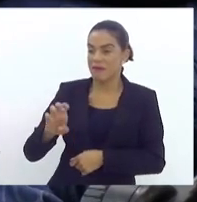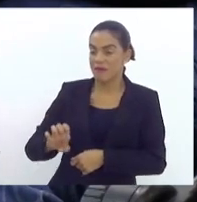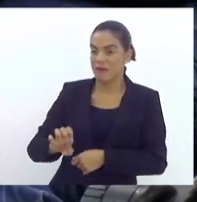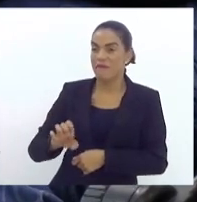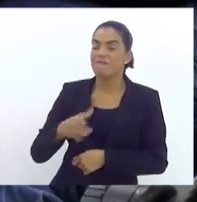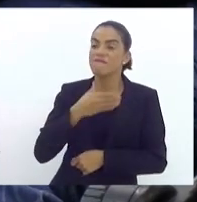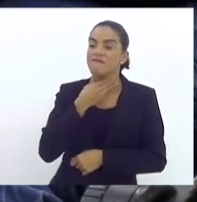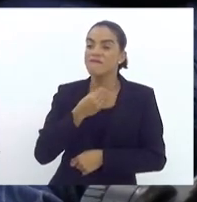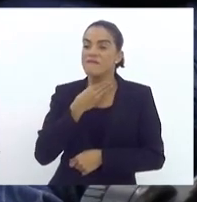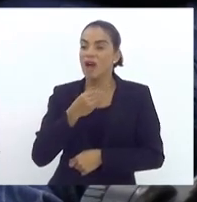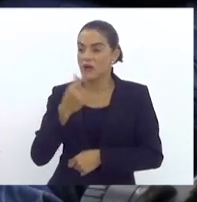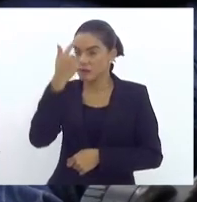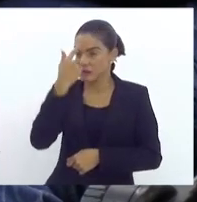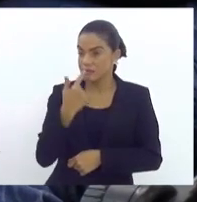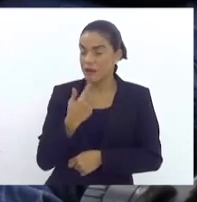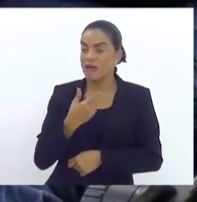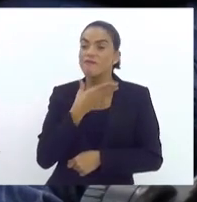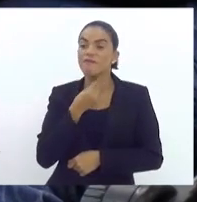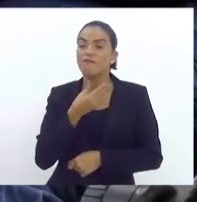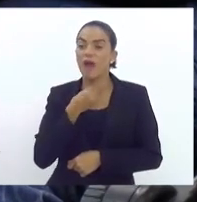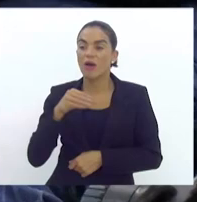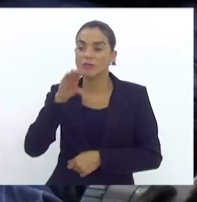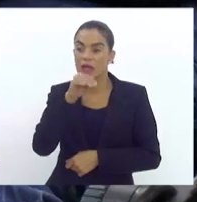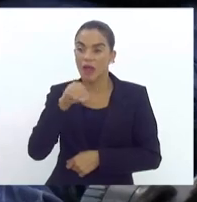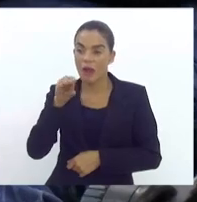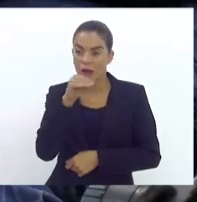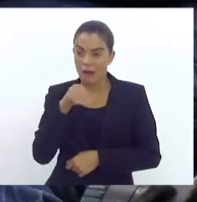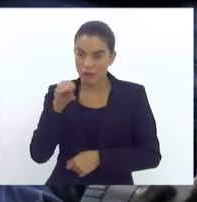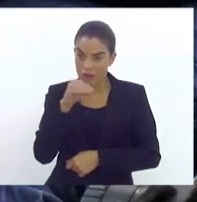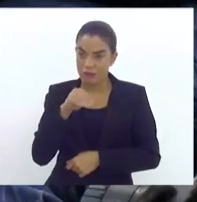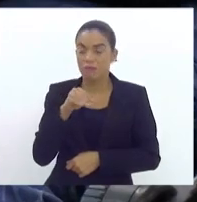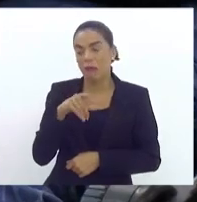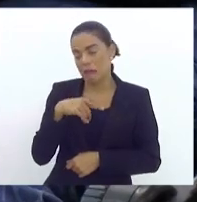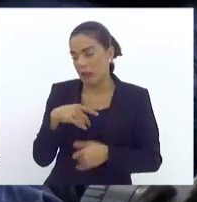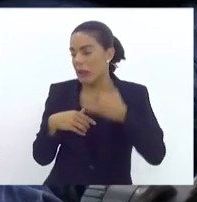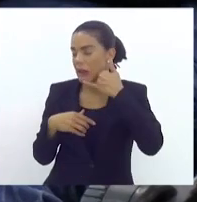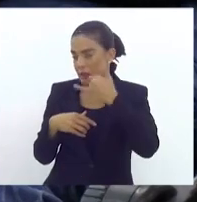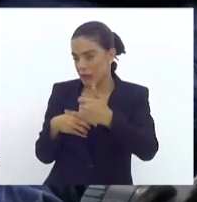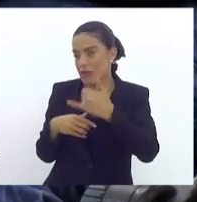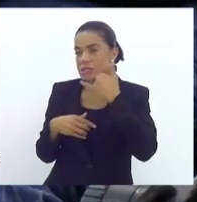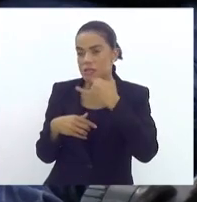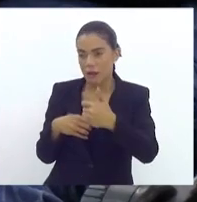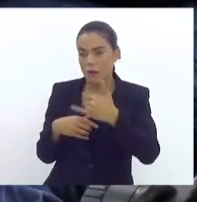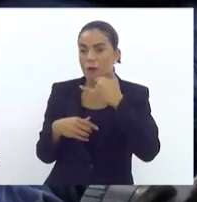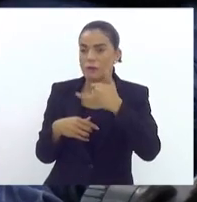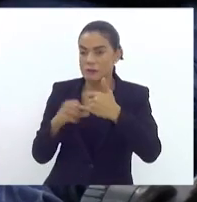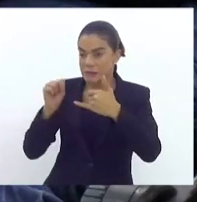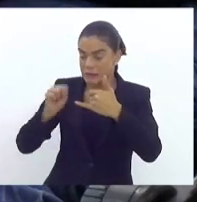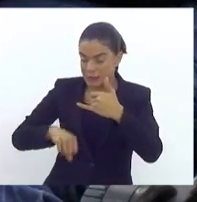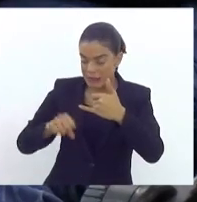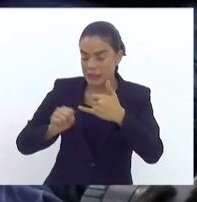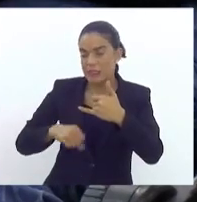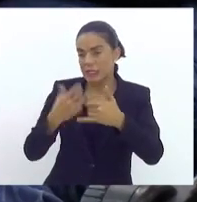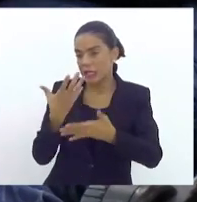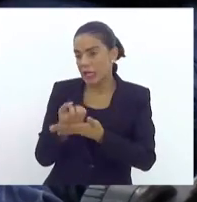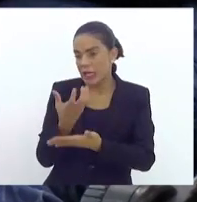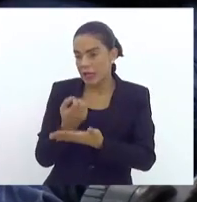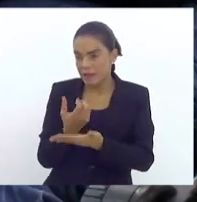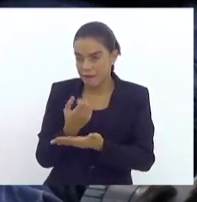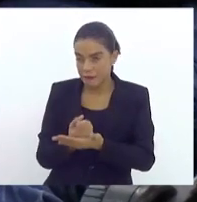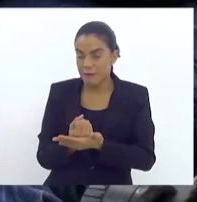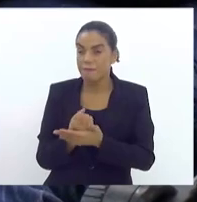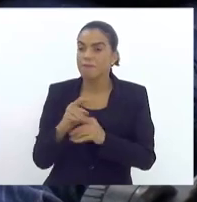né mas assim a princípio intercepções telefones ainda ocorre Nós aceitamos mas a gente consegue apurar